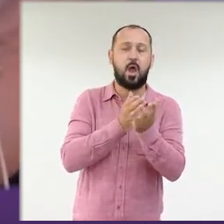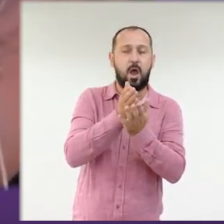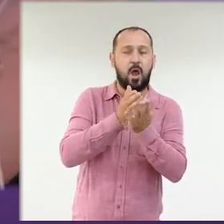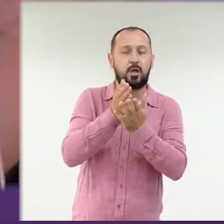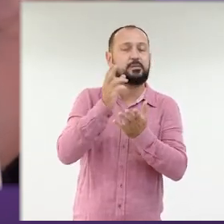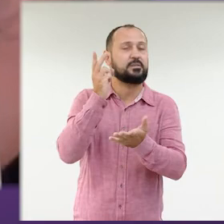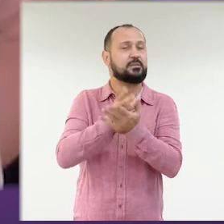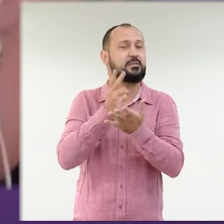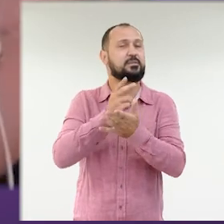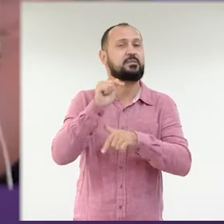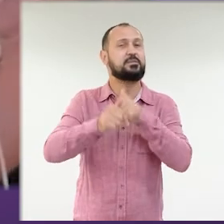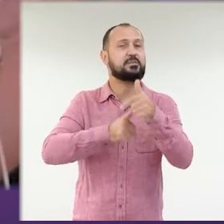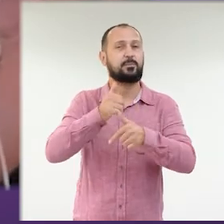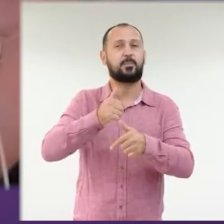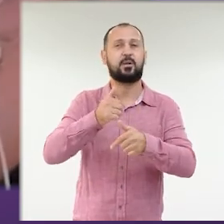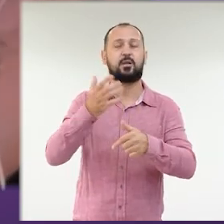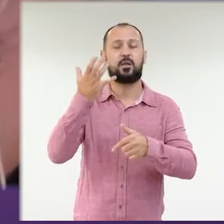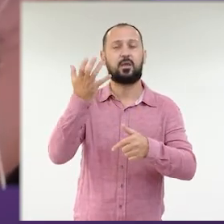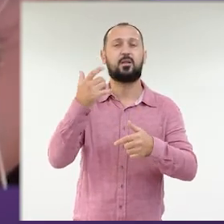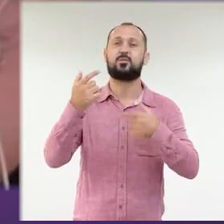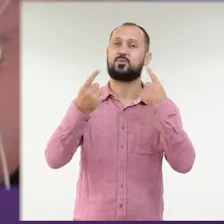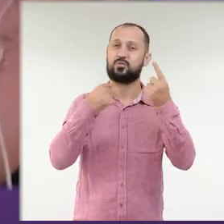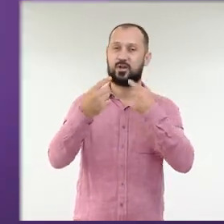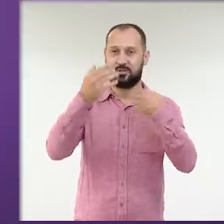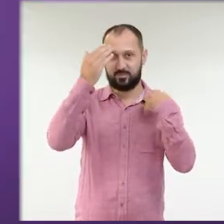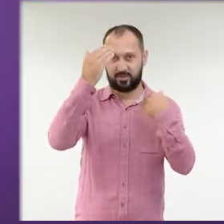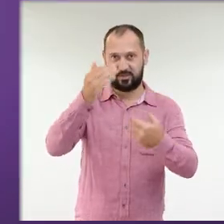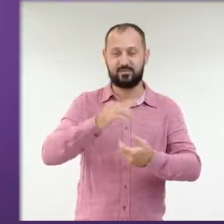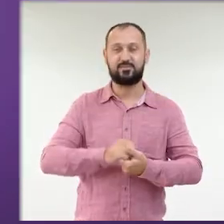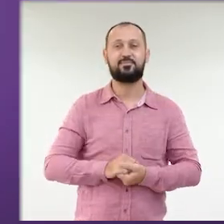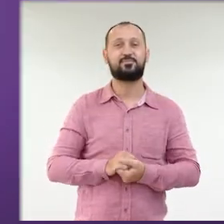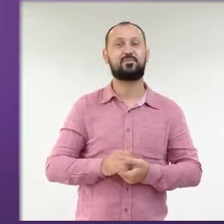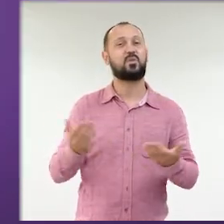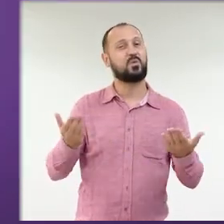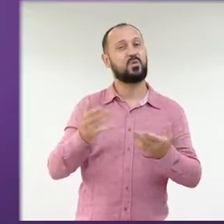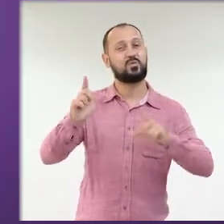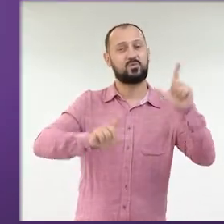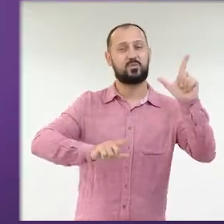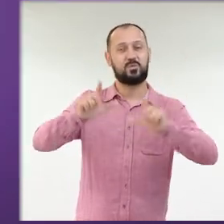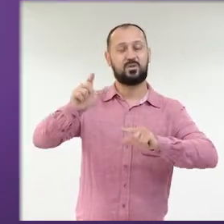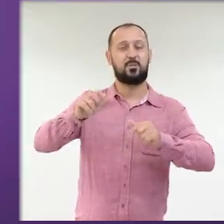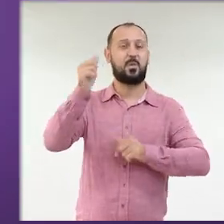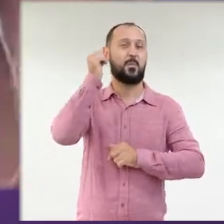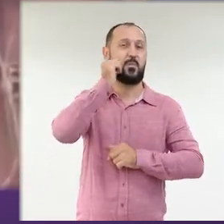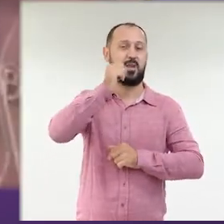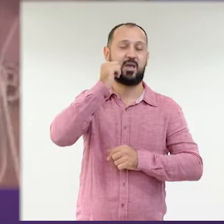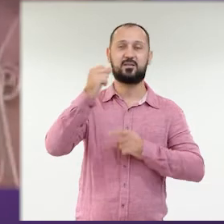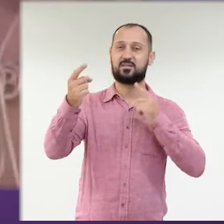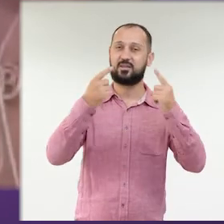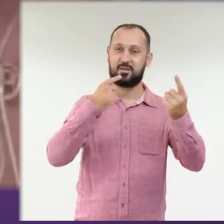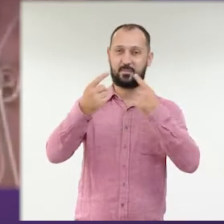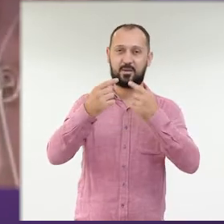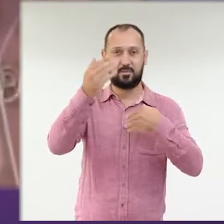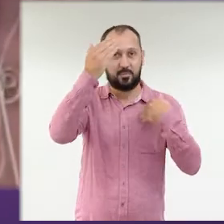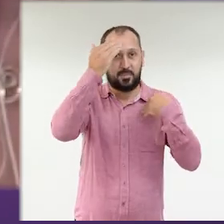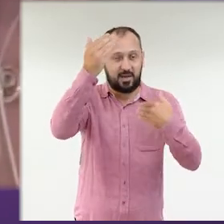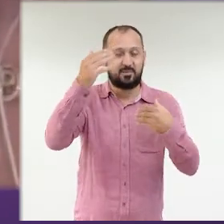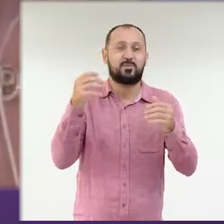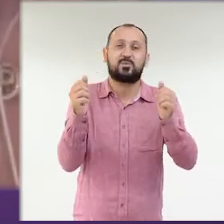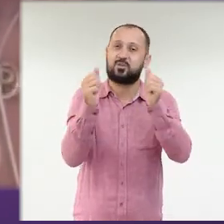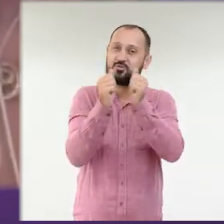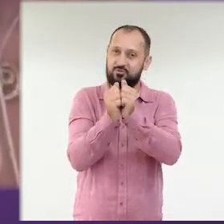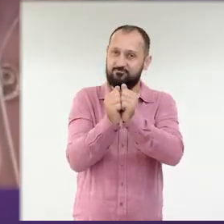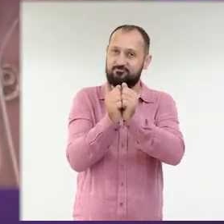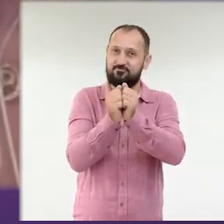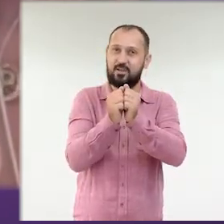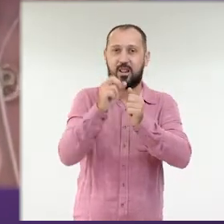acreditando sempre nesse diálogo. Muito obrigada. E o Mulheres em Debate fica por aqui. Obrigada pela sua companhia.